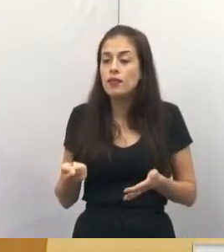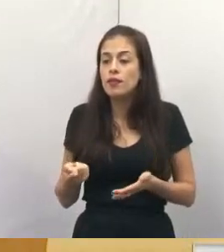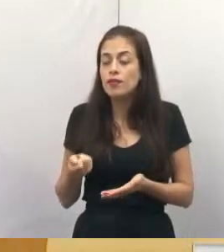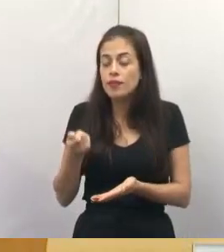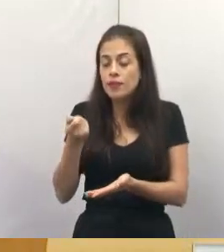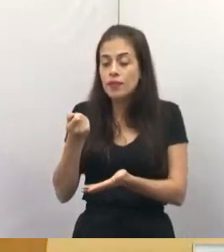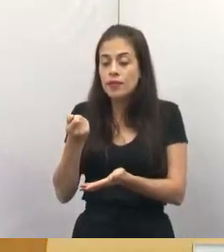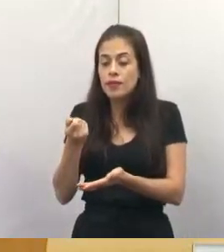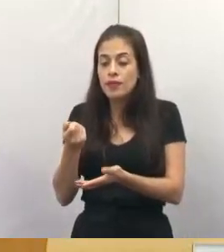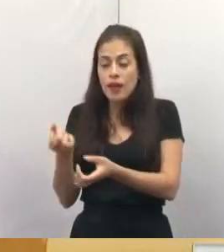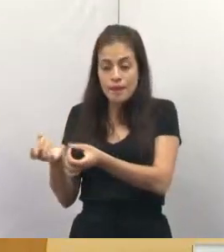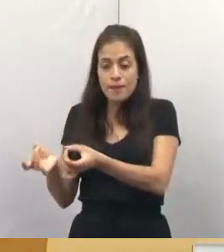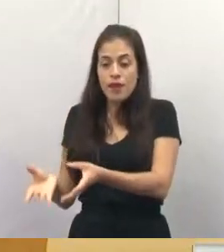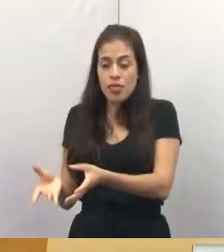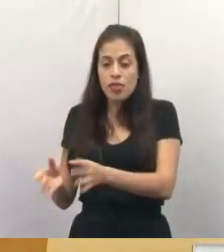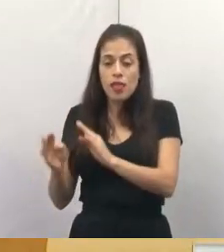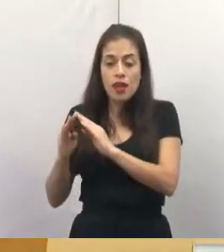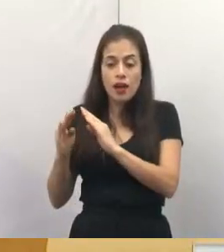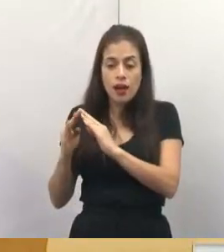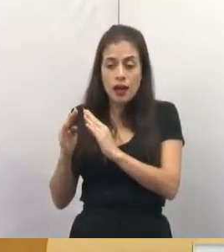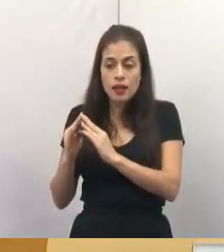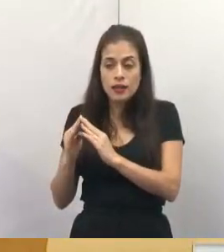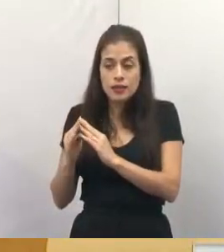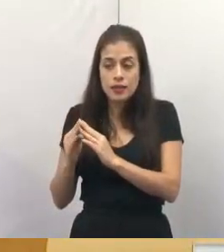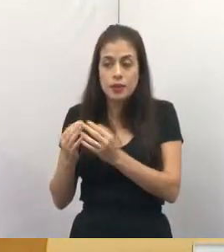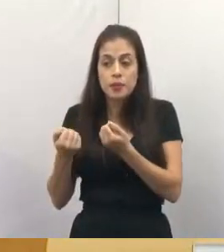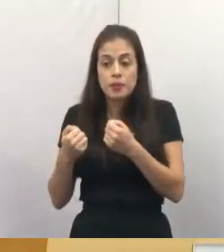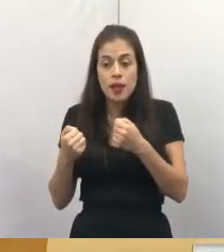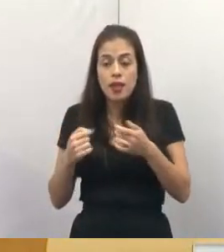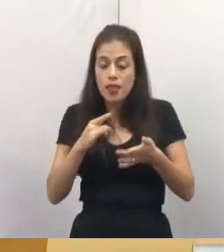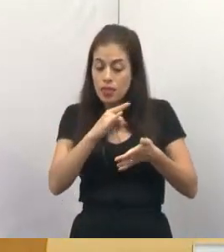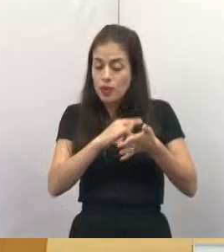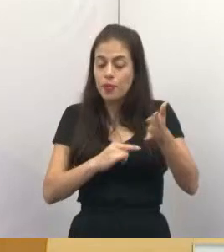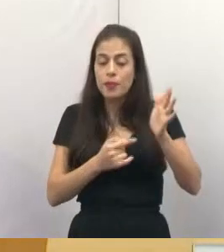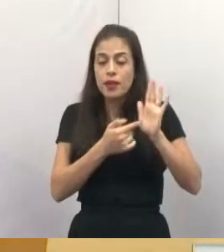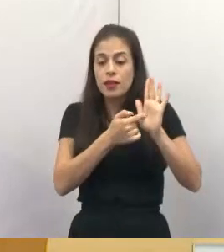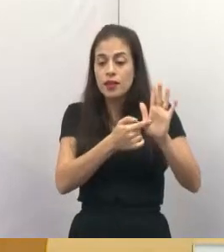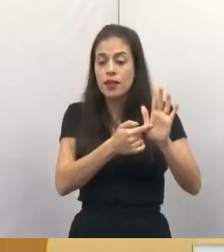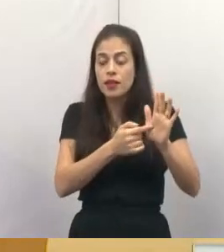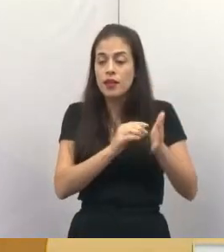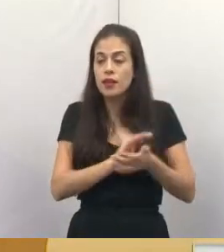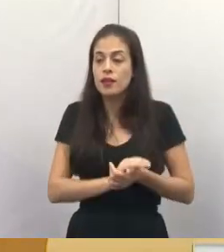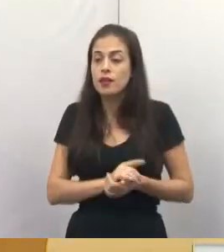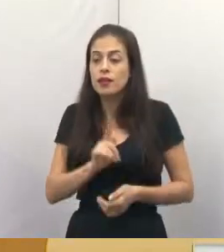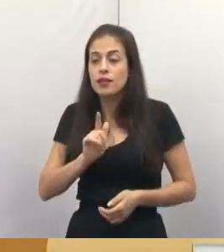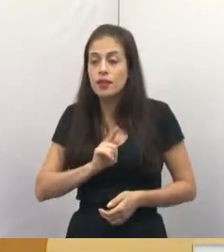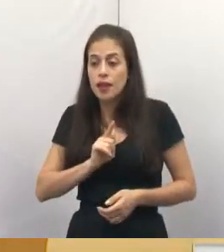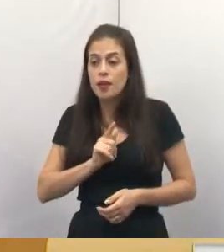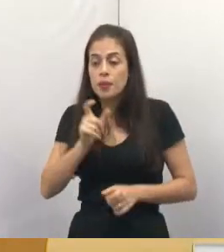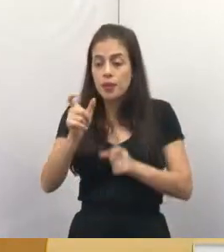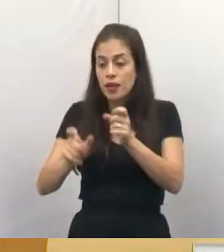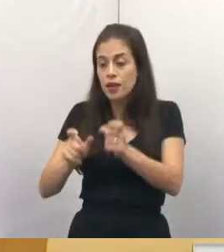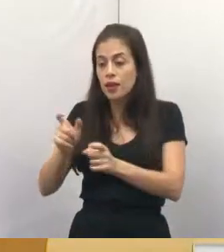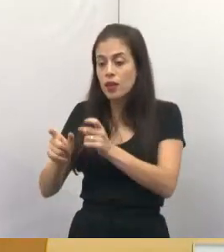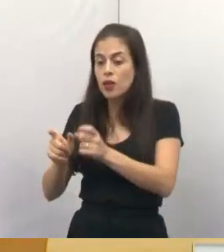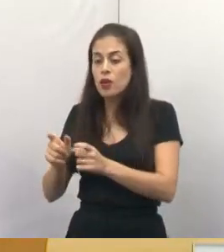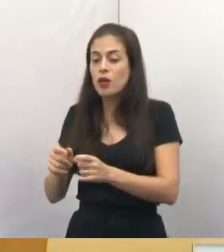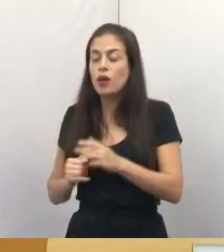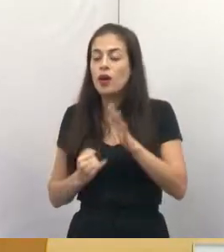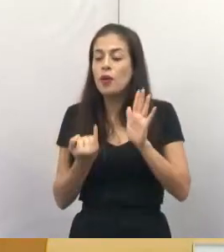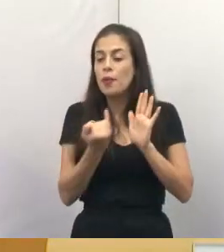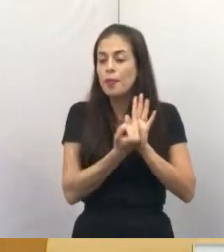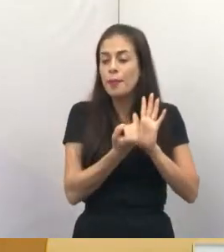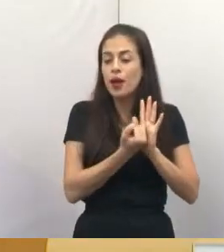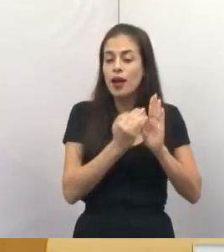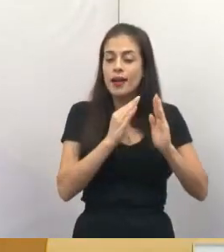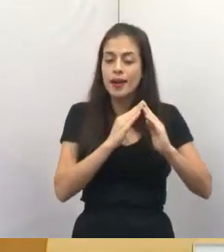uma escritura para depois receber um dinheiro. E muita gente tem o IPTU atrasado. E se você não tiver a